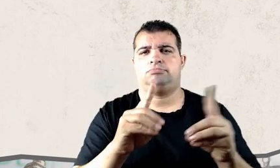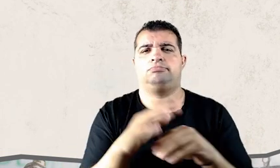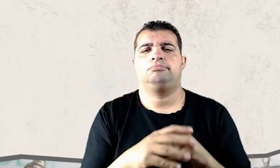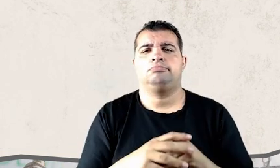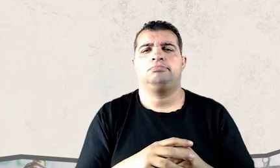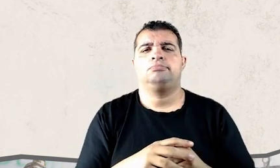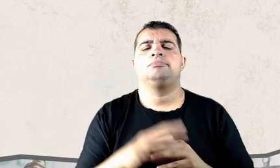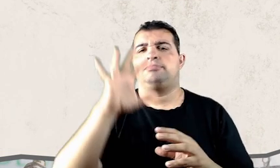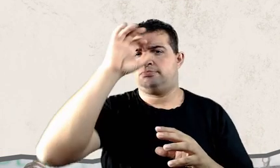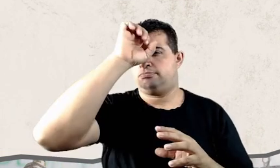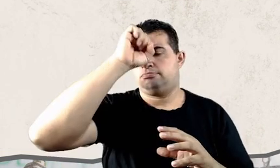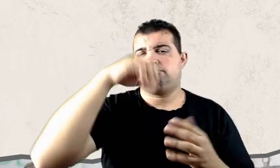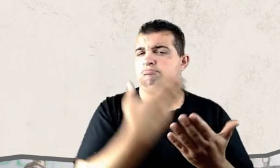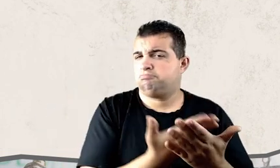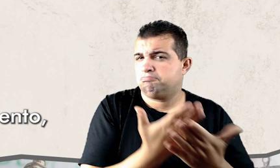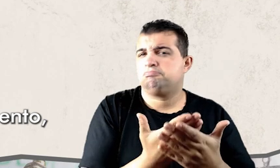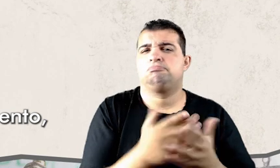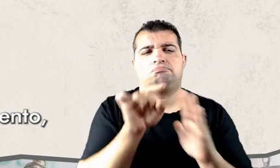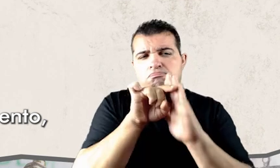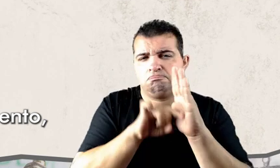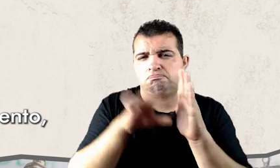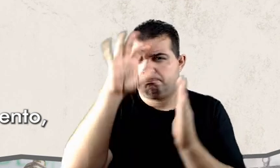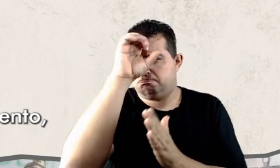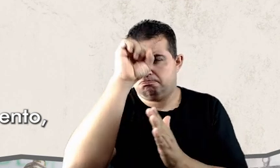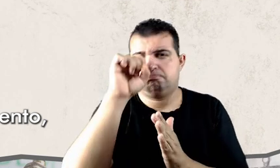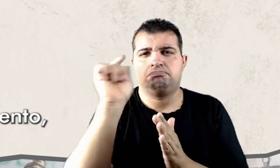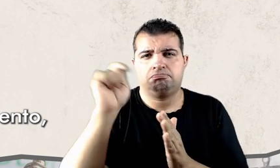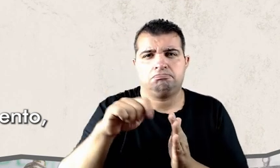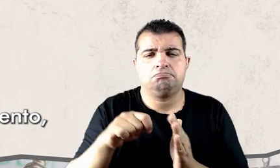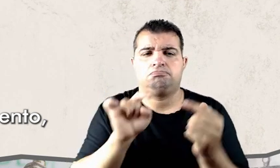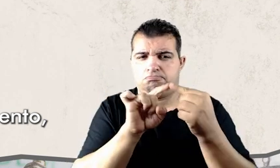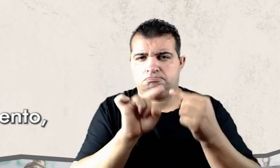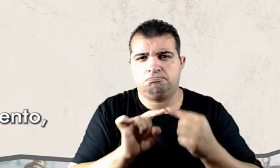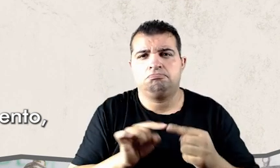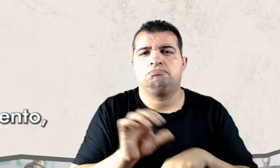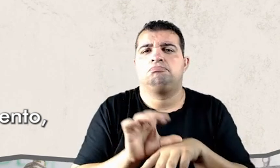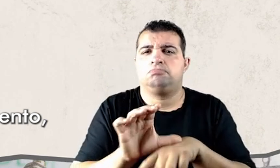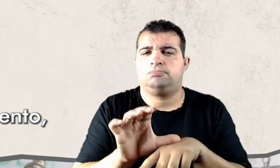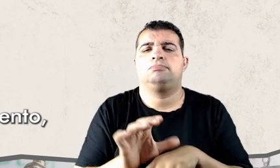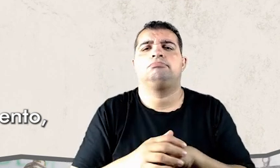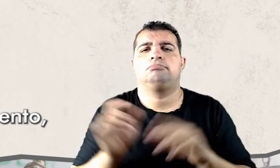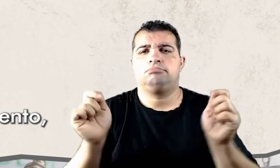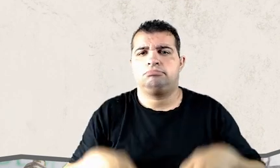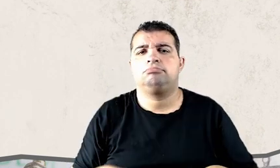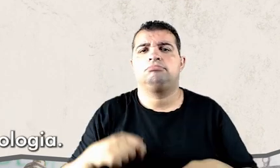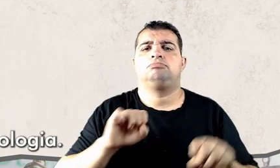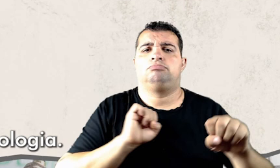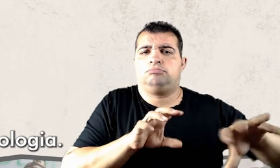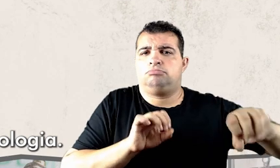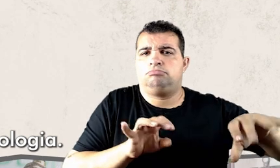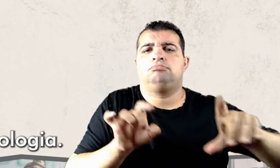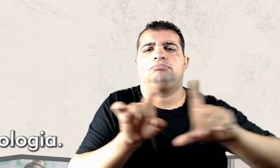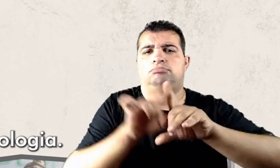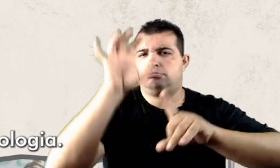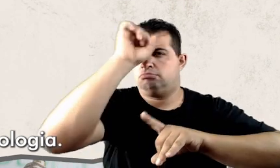Aprende-se estudando, aprende-se investigando, aprende-se aplicando conhecimento, aprende-se ensinando,